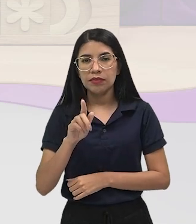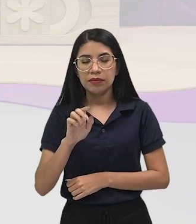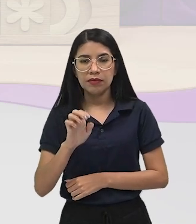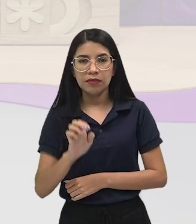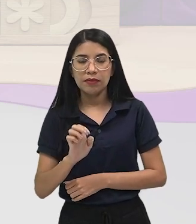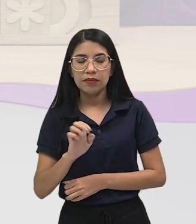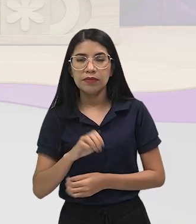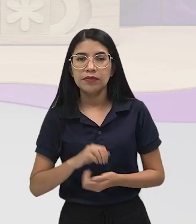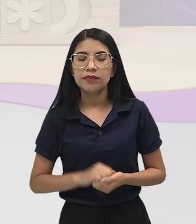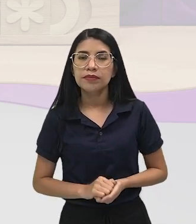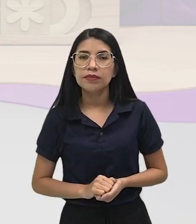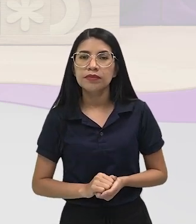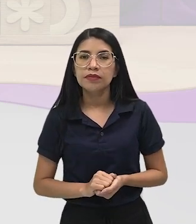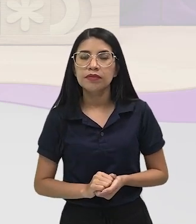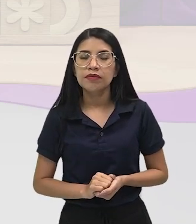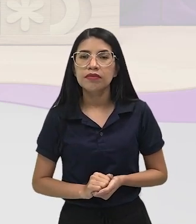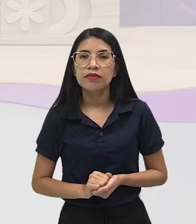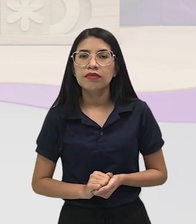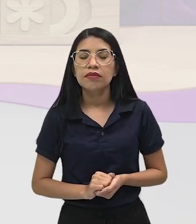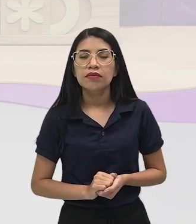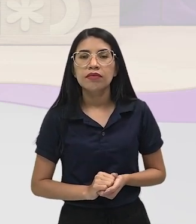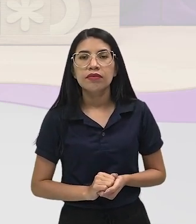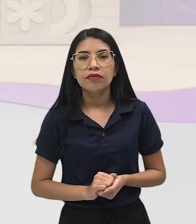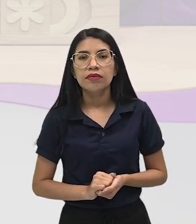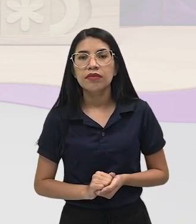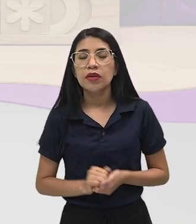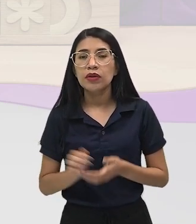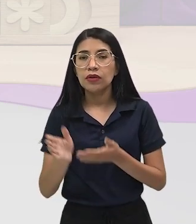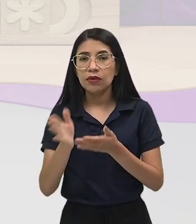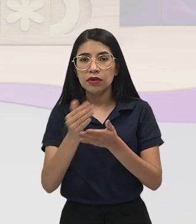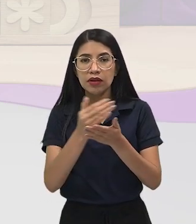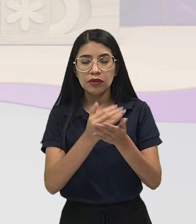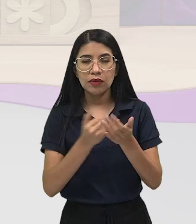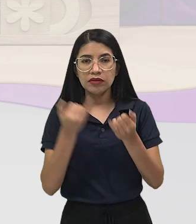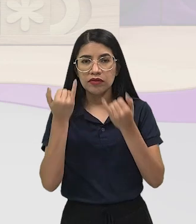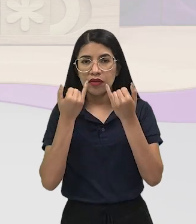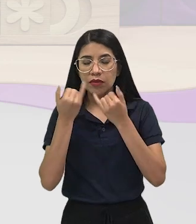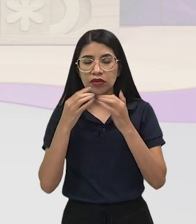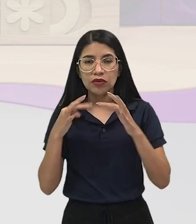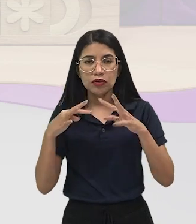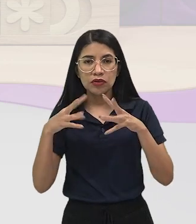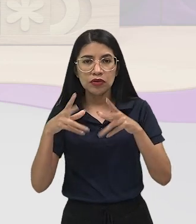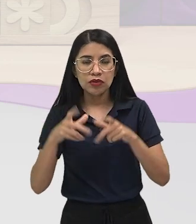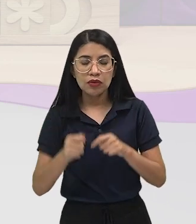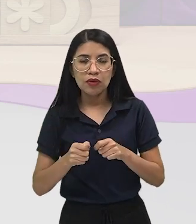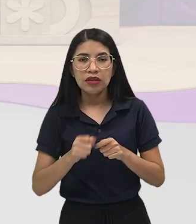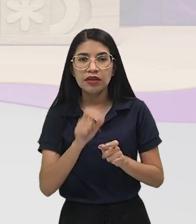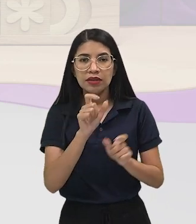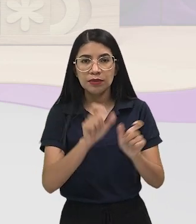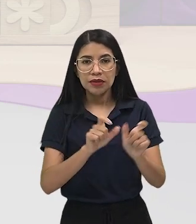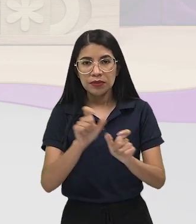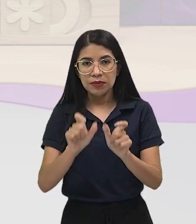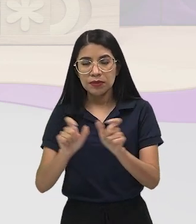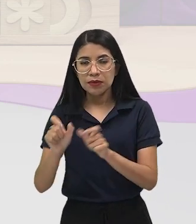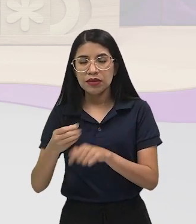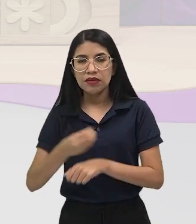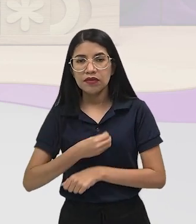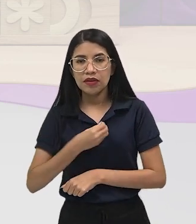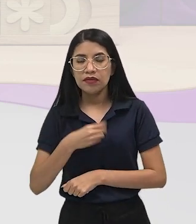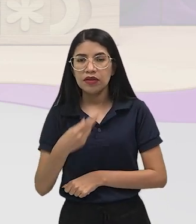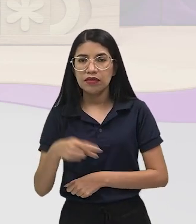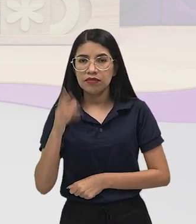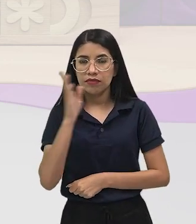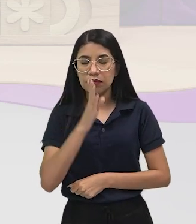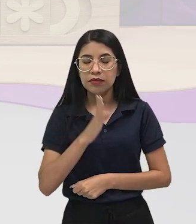Geografia e Estatística. Ele fez o censo do país, ele contou toda a população, certo? É por